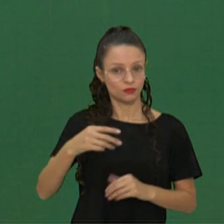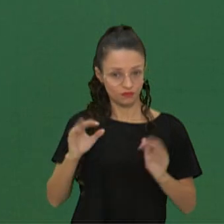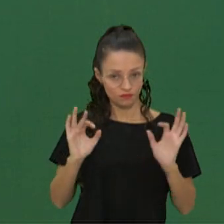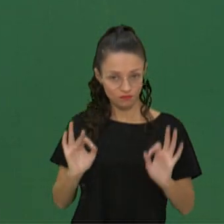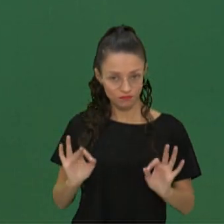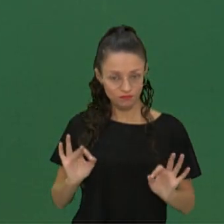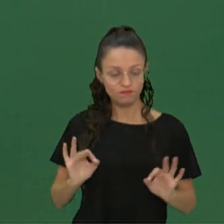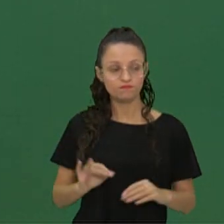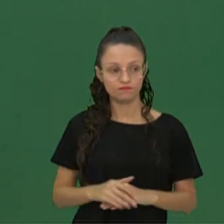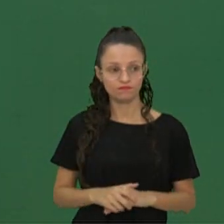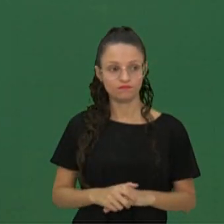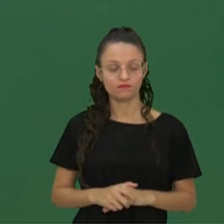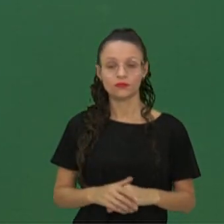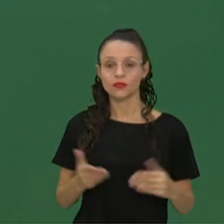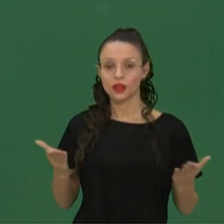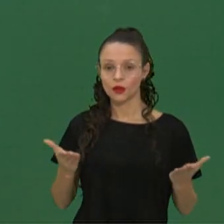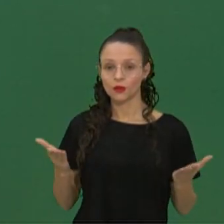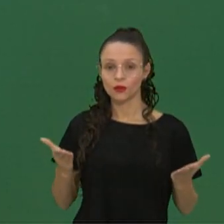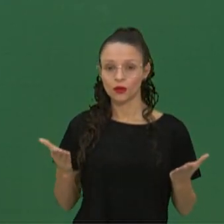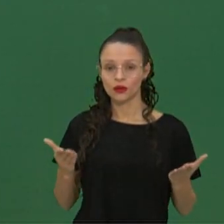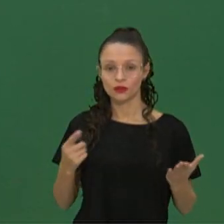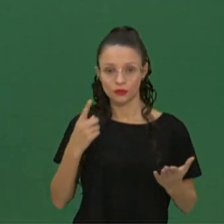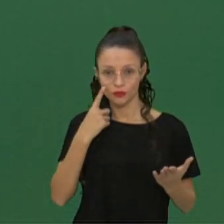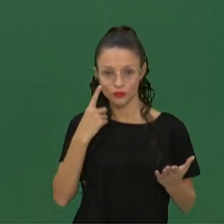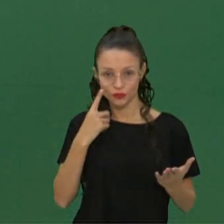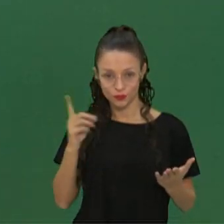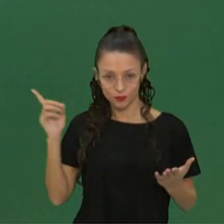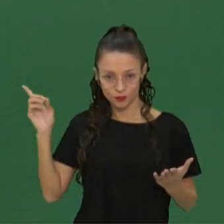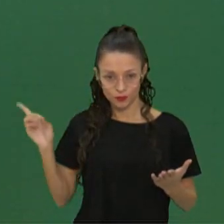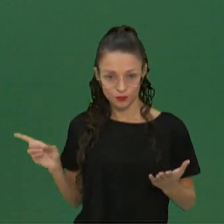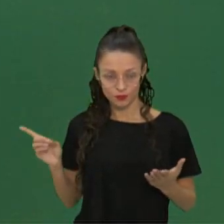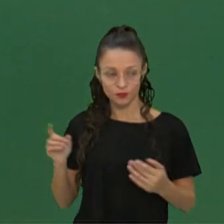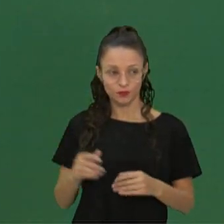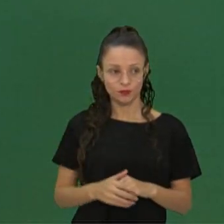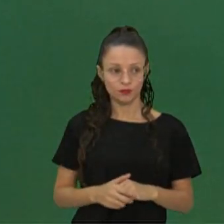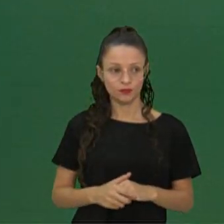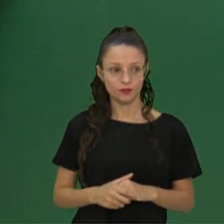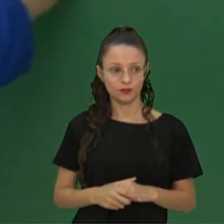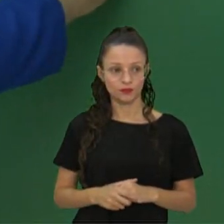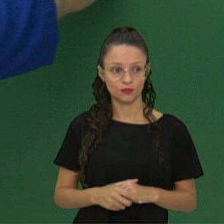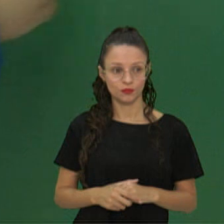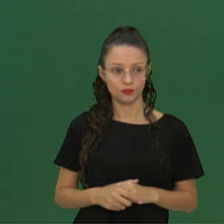Certo? Agora a gente vai fazer a conferência, beleza?